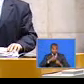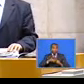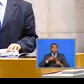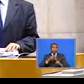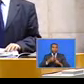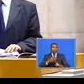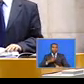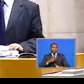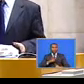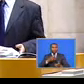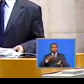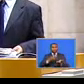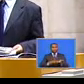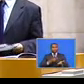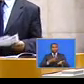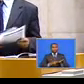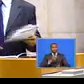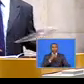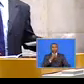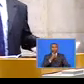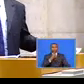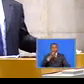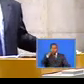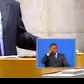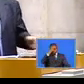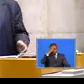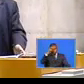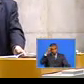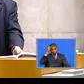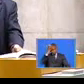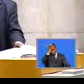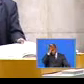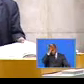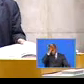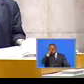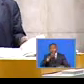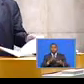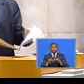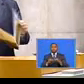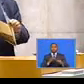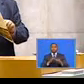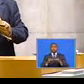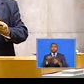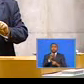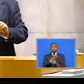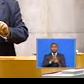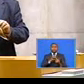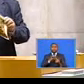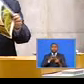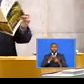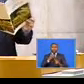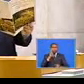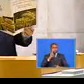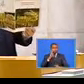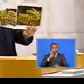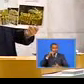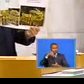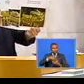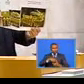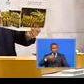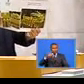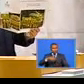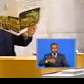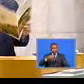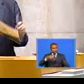um compromisso do prefeito Kassab no plano de metas, aquele plano votado aqui que